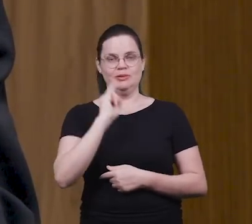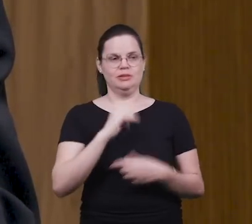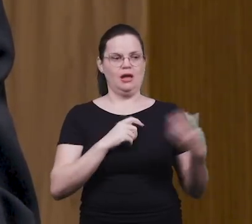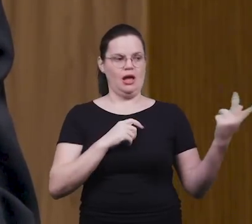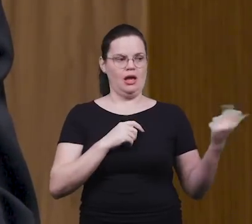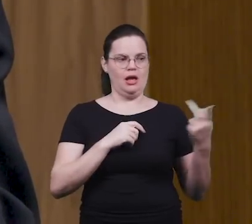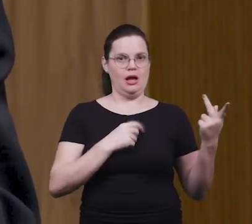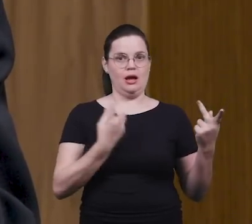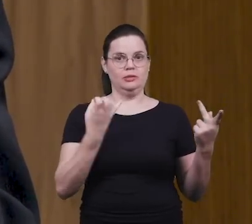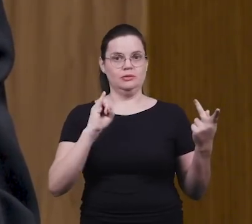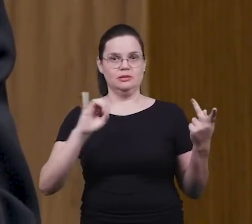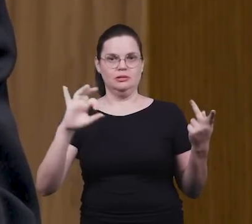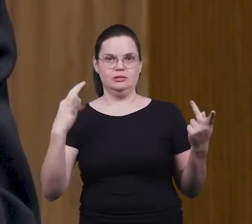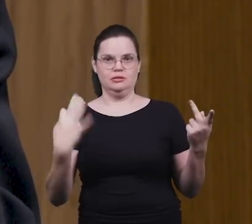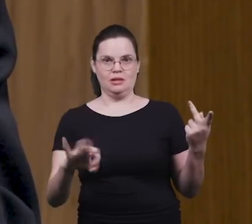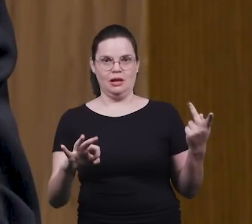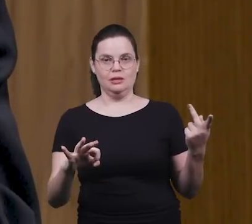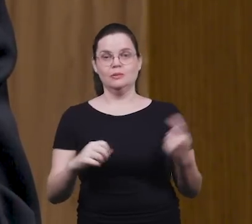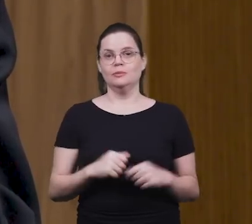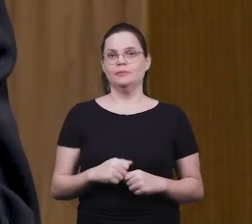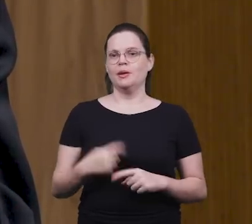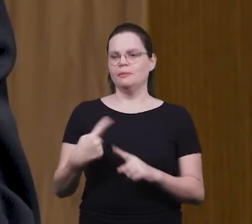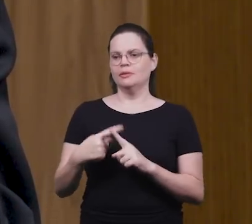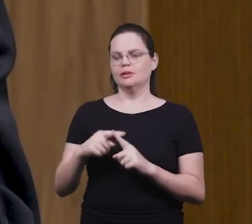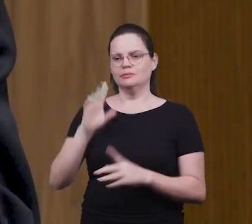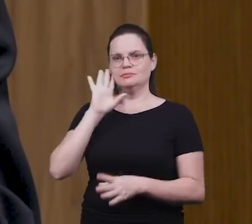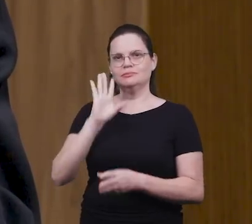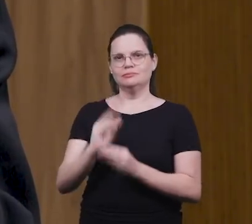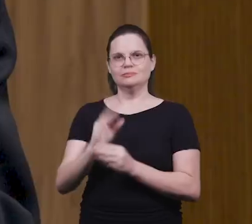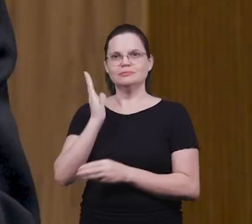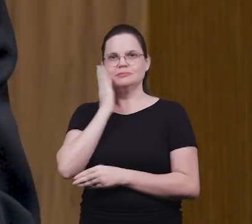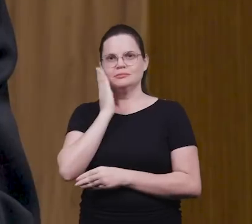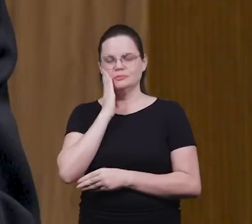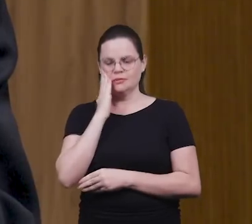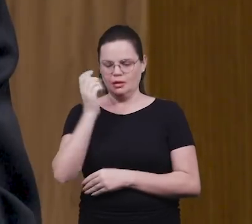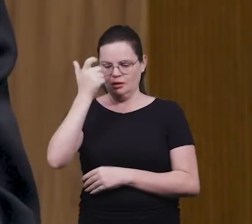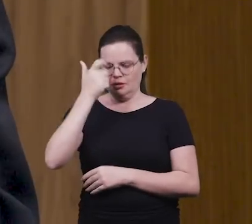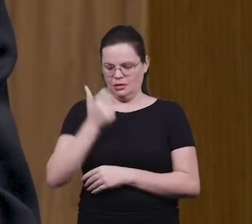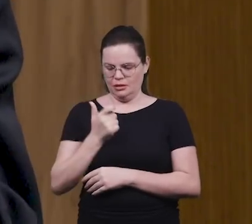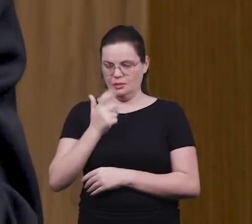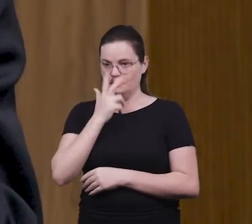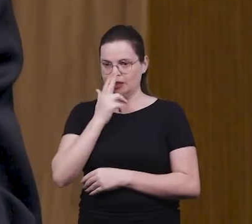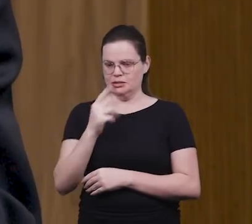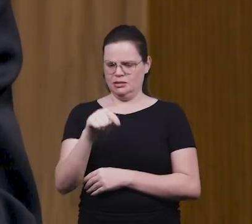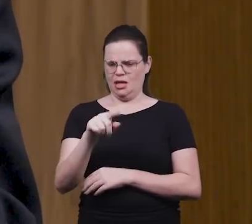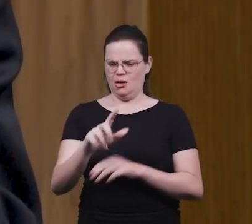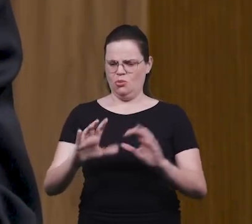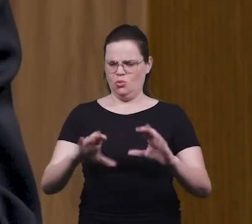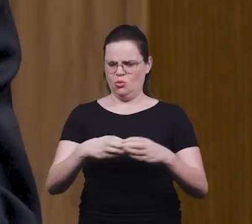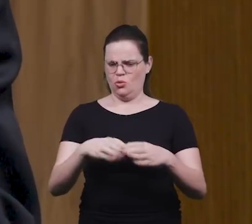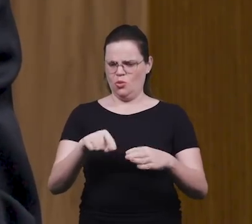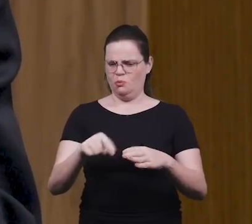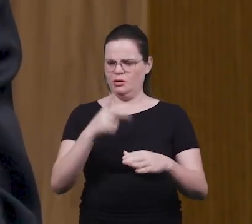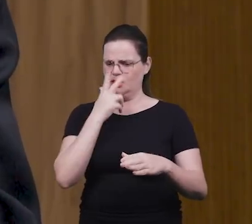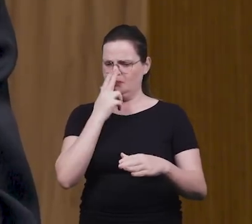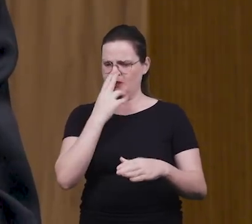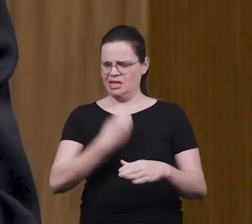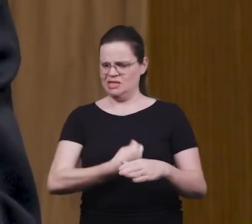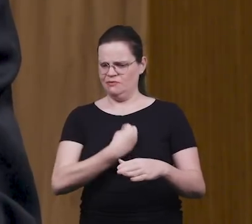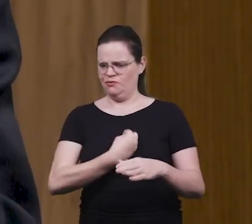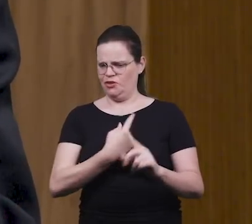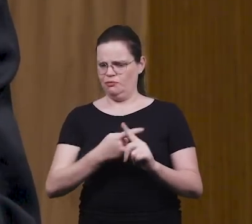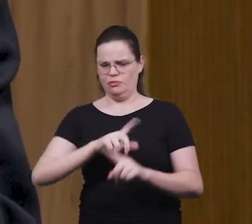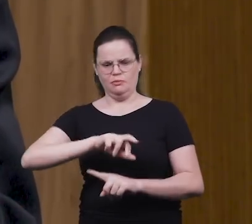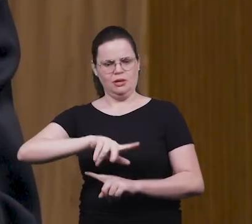foi capaz de reconhecer que ela, na verdade, tinha o nome de que estava viva, mas o Senhor disse assim: mas você está morto. Tens o nome de que vive, mas